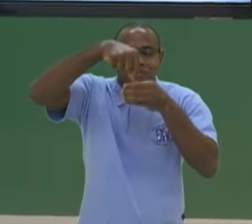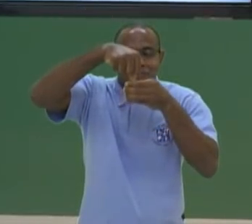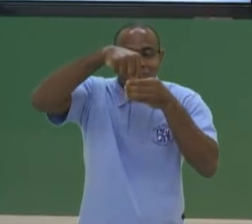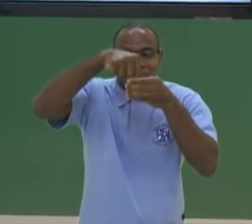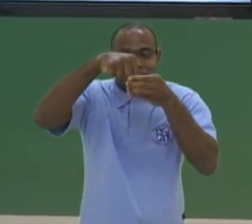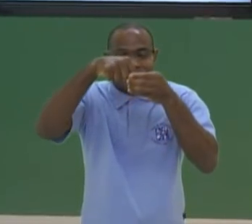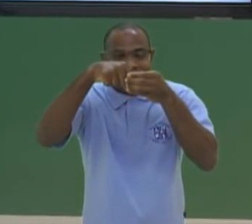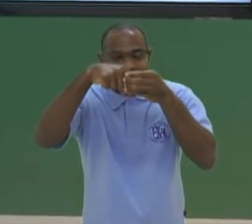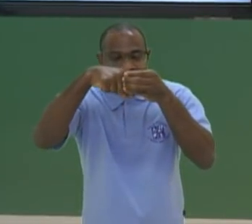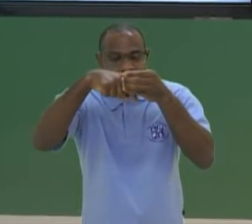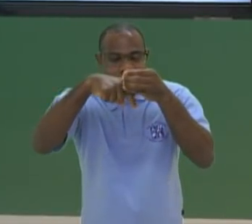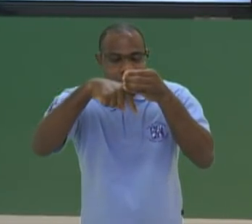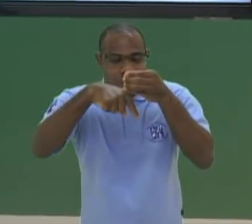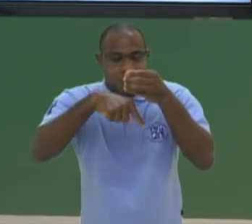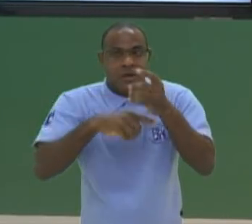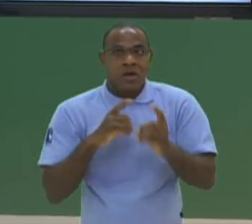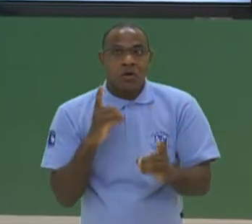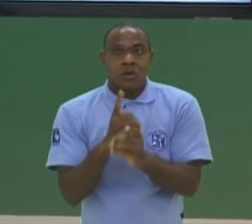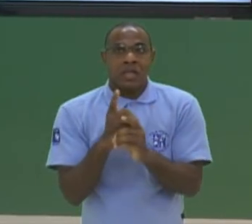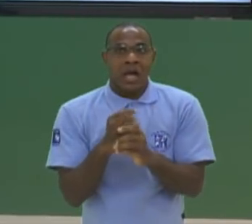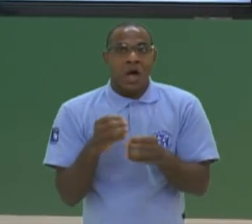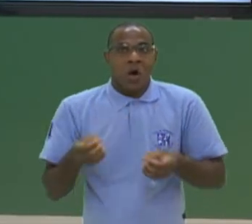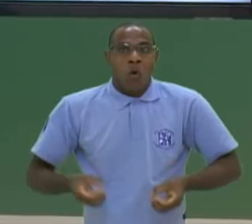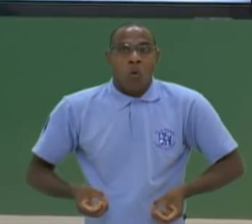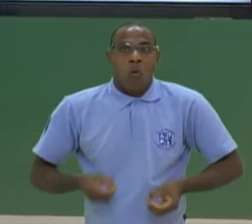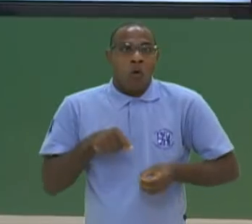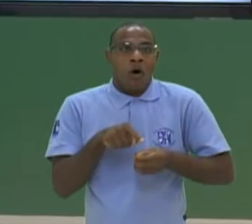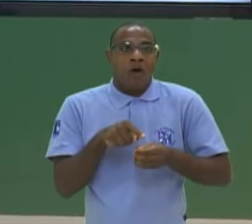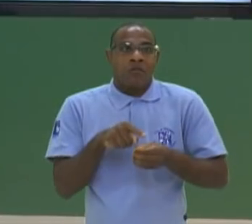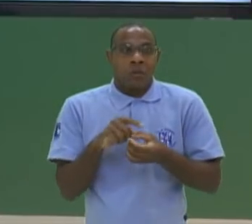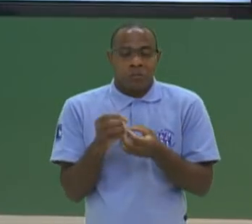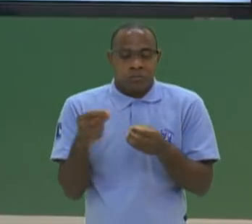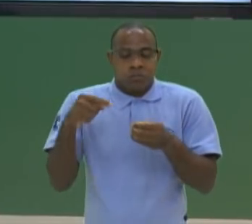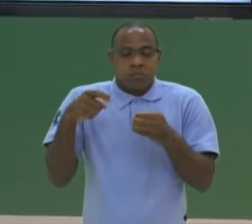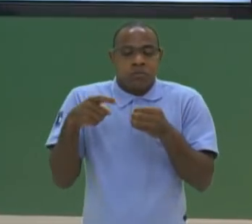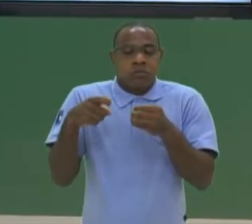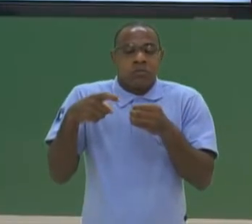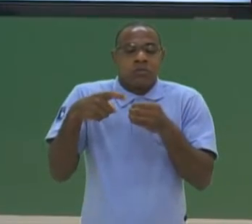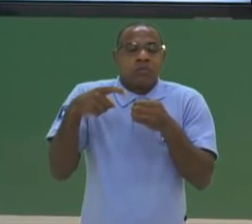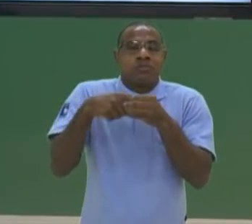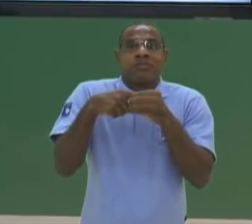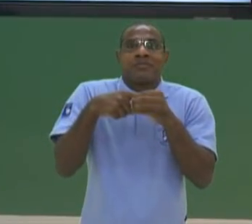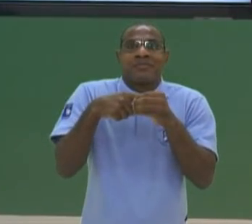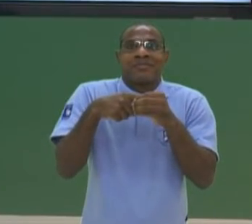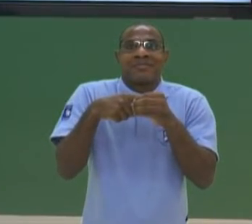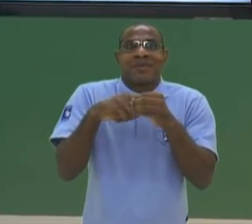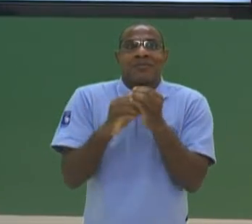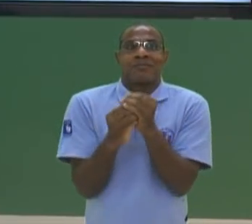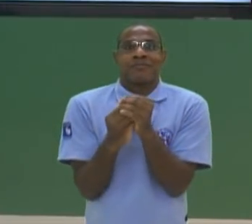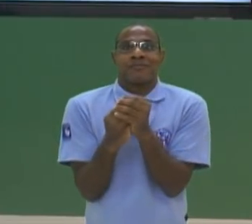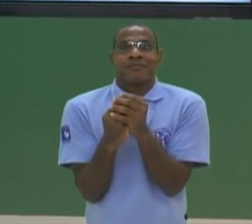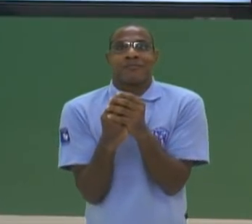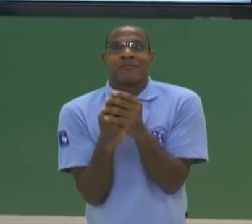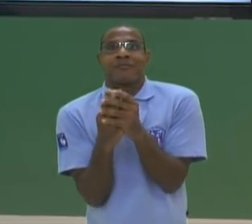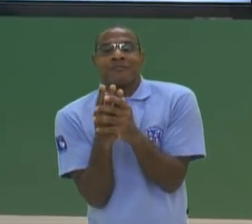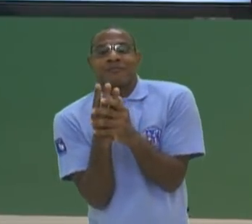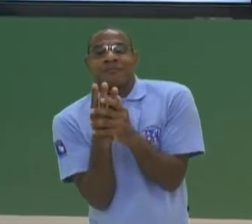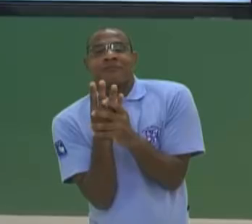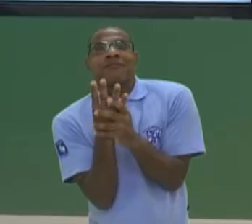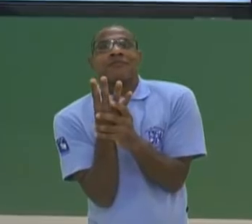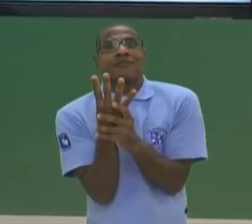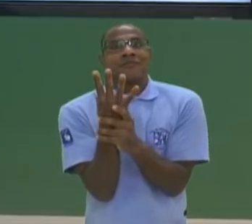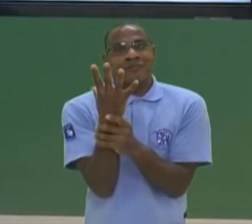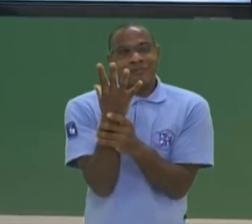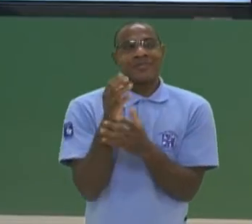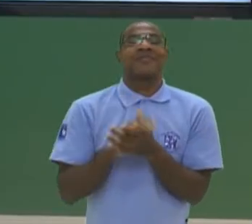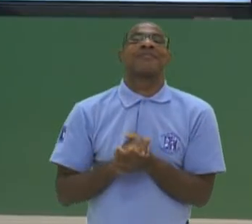estilete e encontrar o óvulo, ele vai fecundar e vai formar depois uma semente com um embrião. Muito lindo na natureza ver